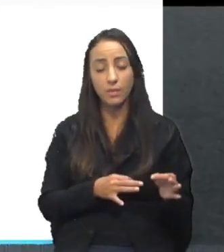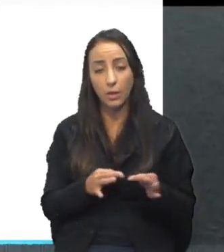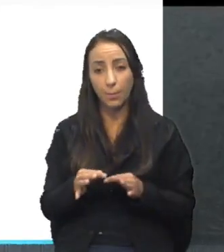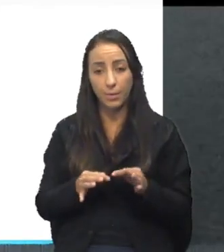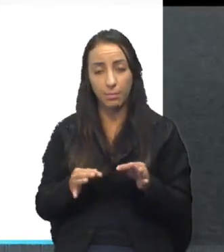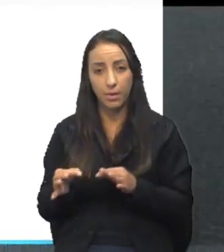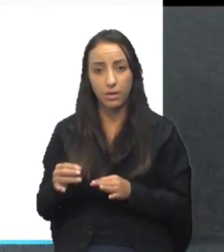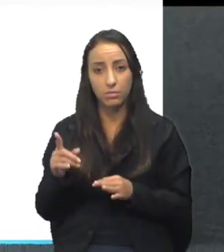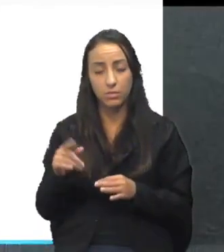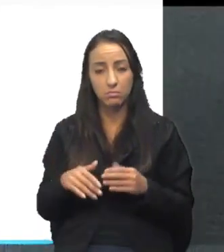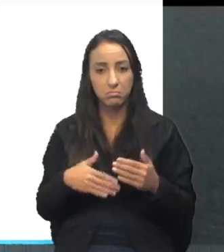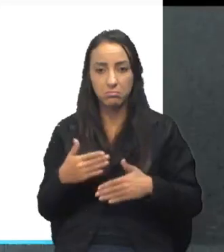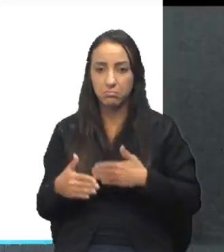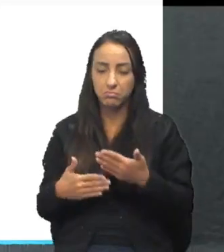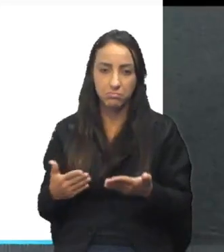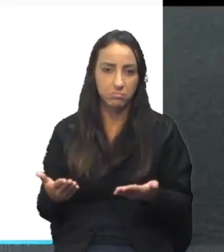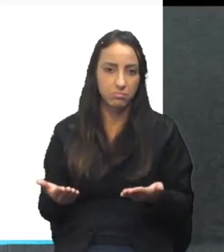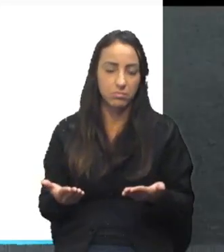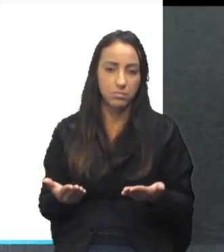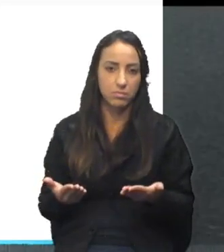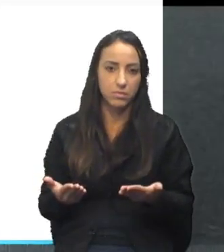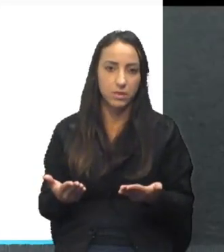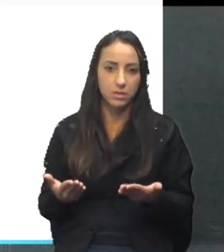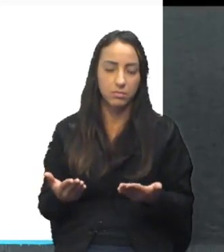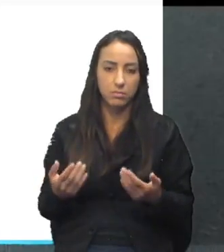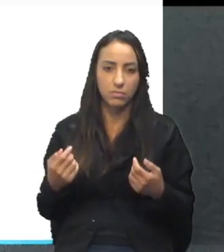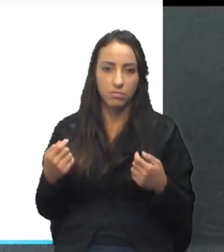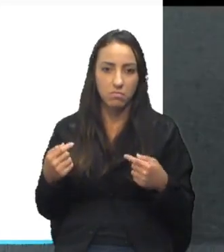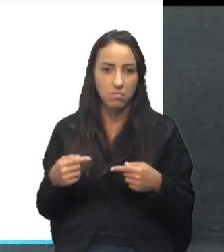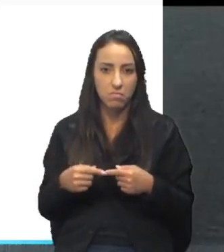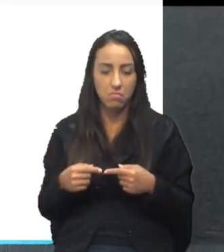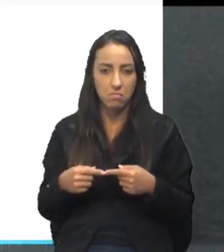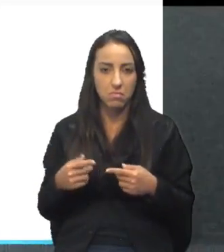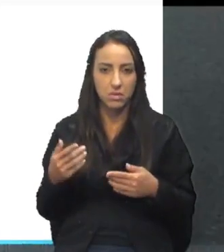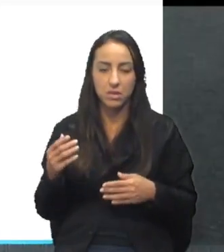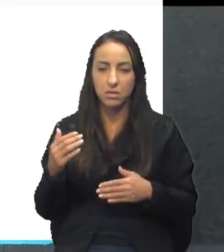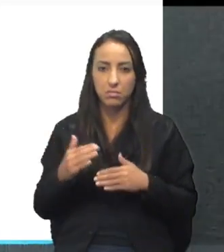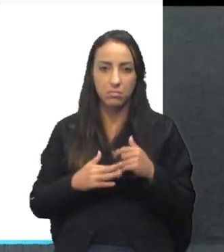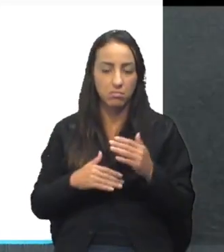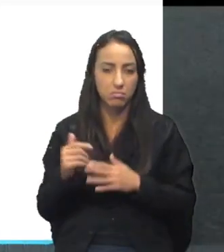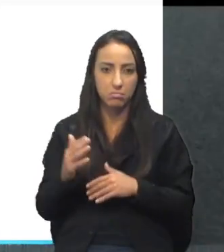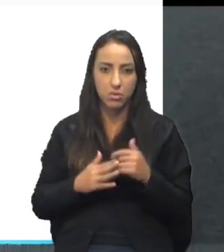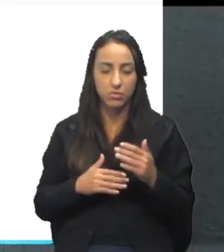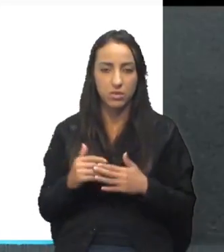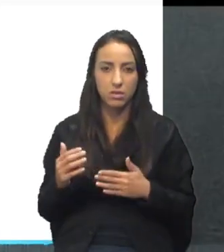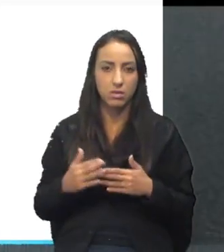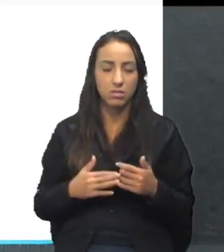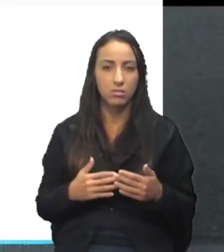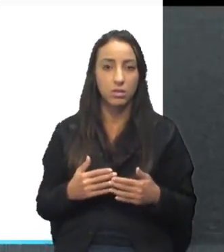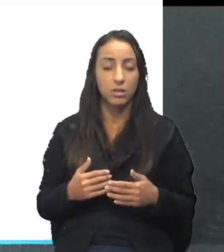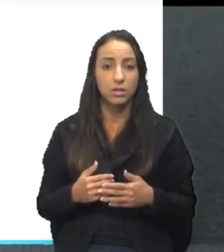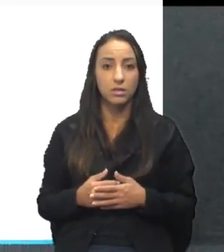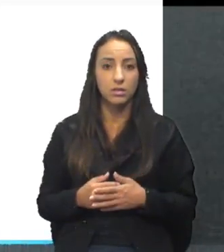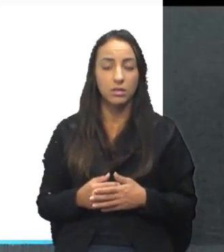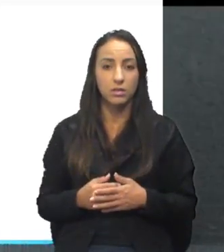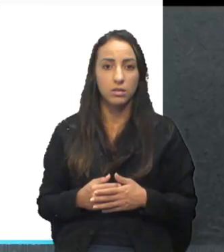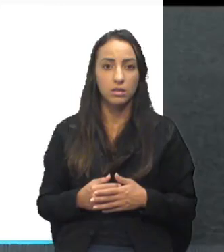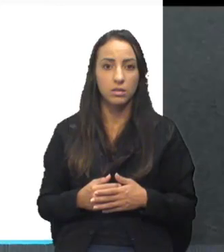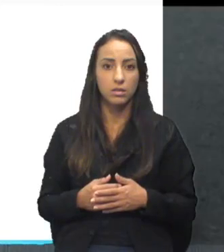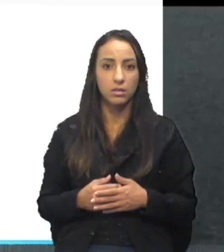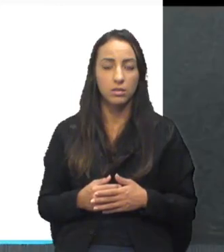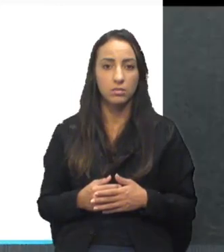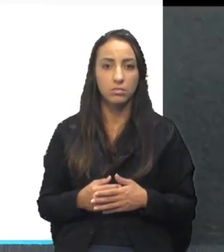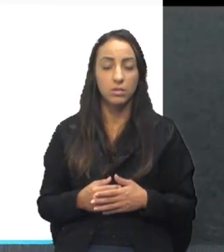que faz parte do cotidiano da enfermagem, como eu disse, e não deve ser desprovido